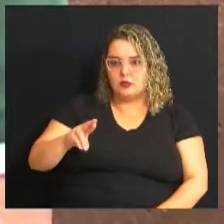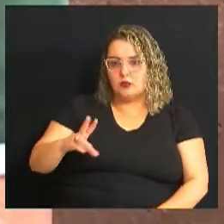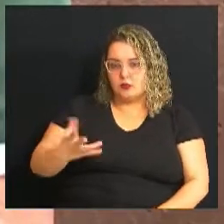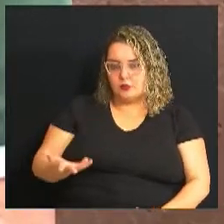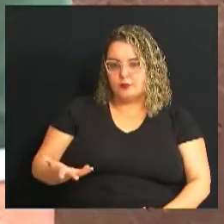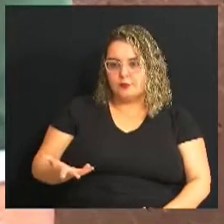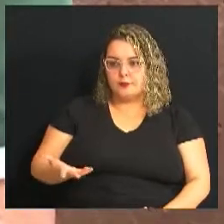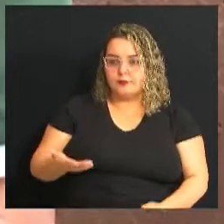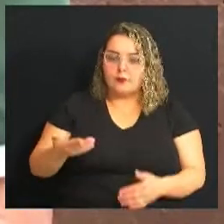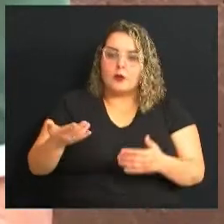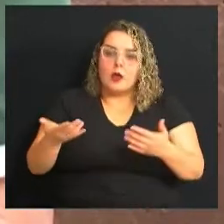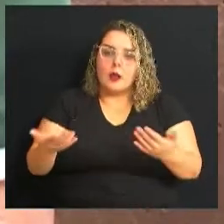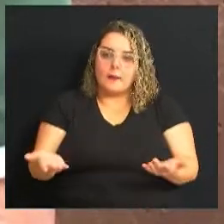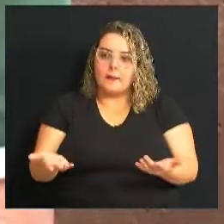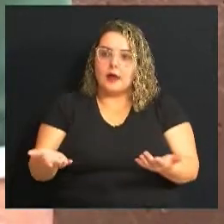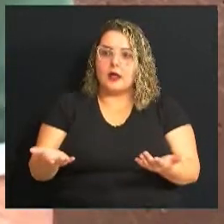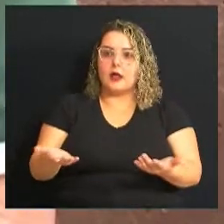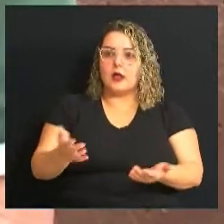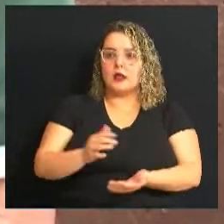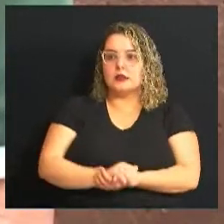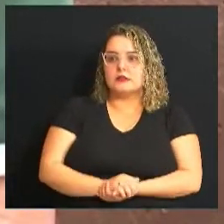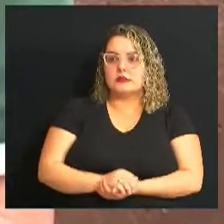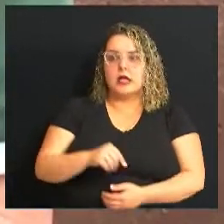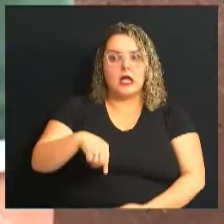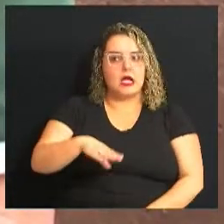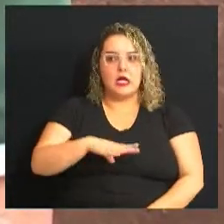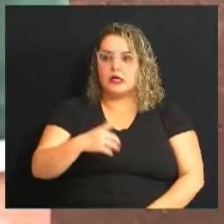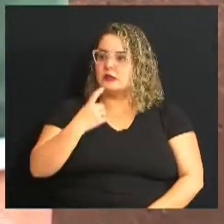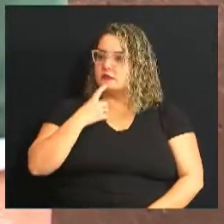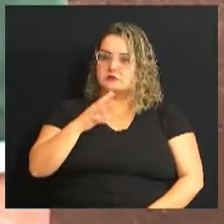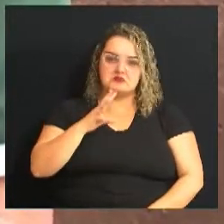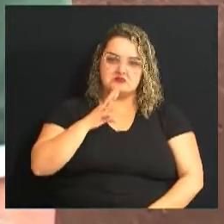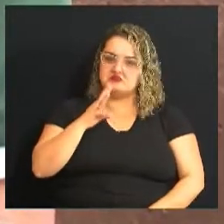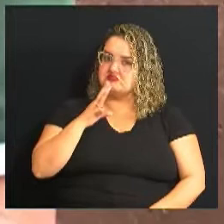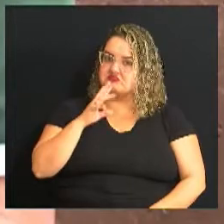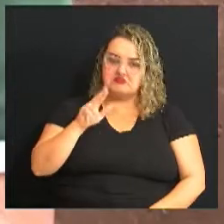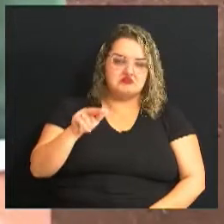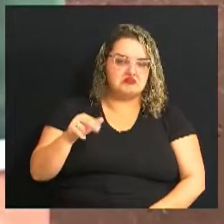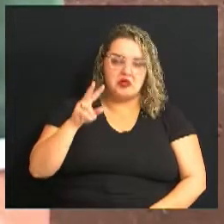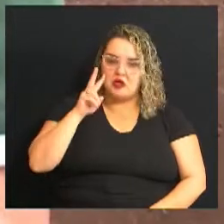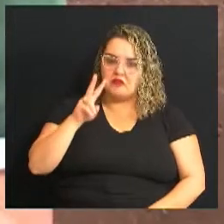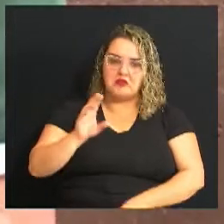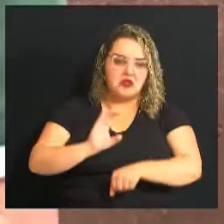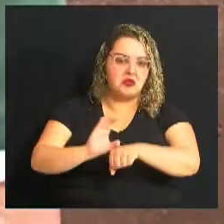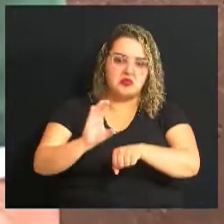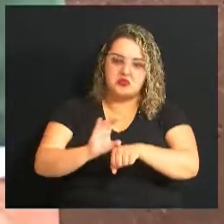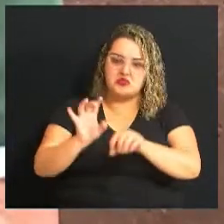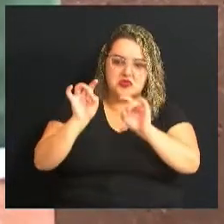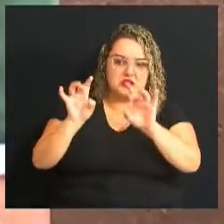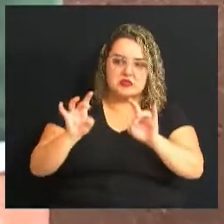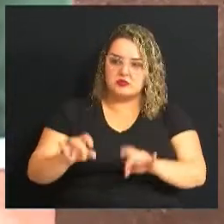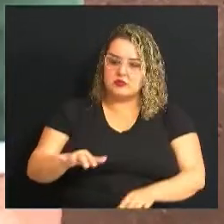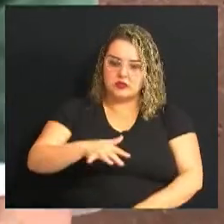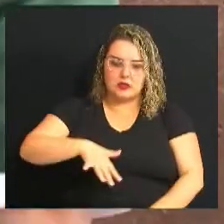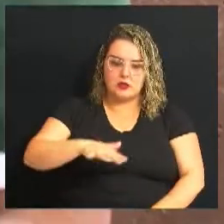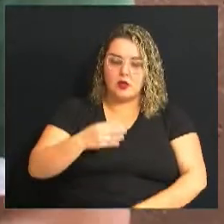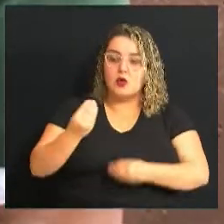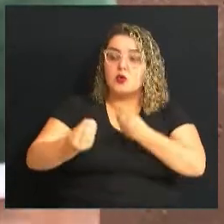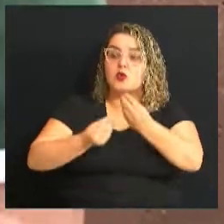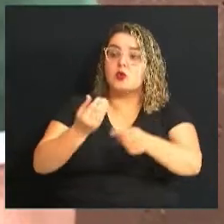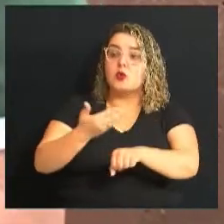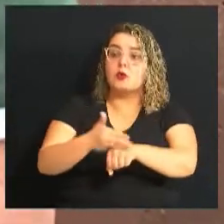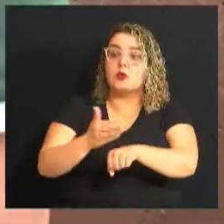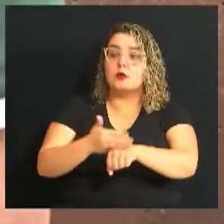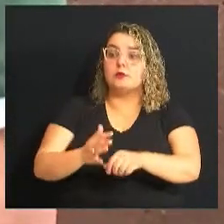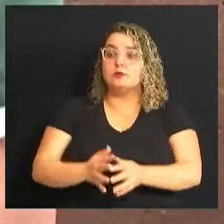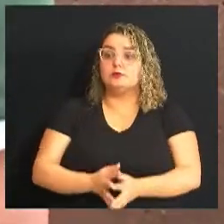Mas pelo menos aqui em Campinas, que eu conheço, eu nunca ouvi falar de um curso específico da área. Tá, mas como que é o treinamento?